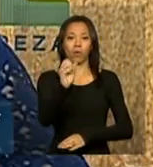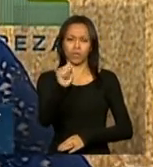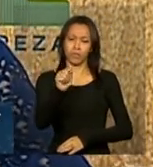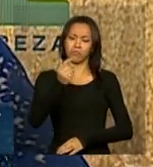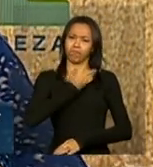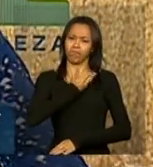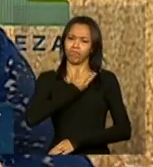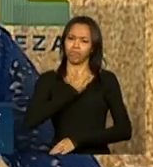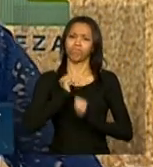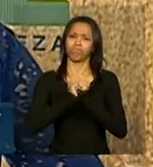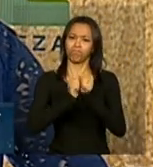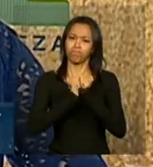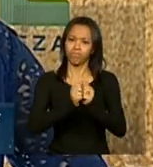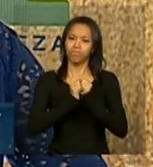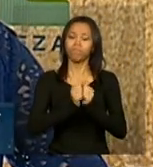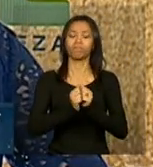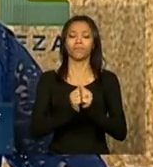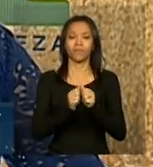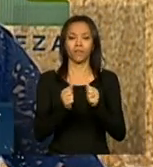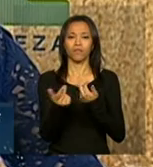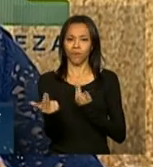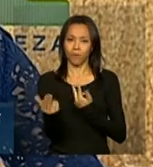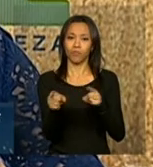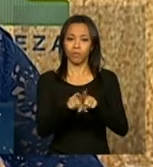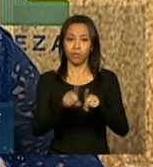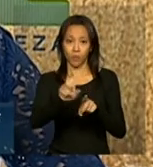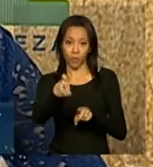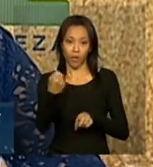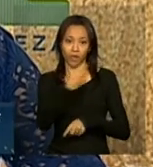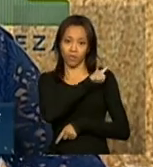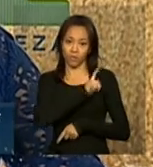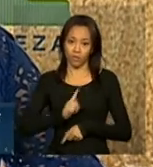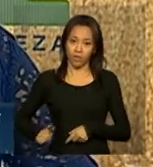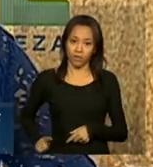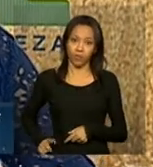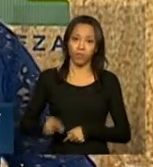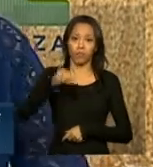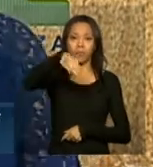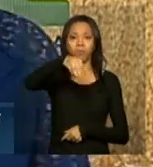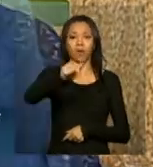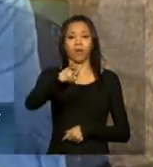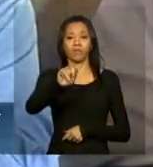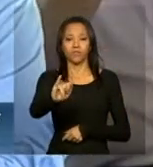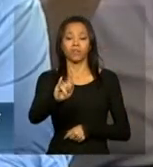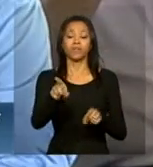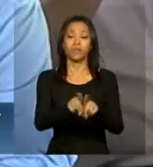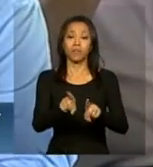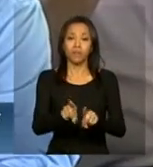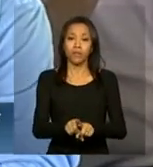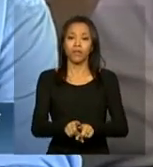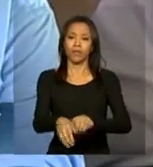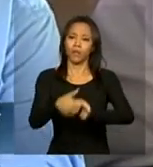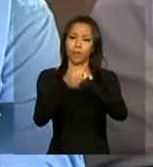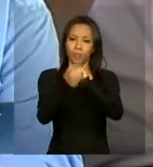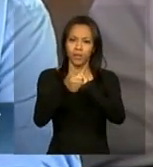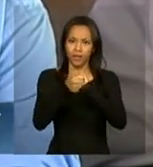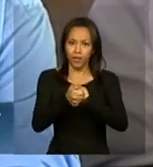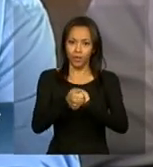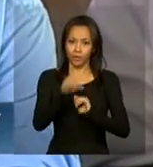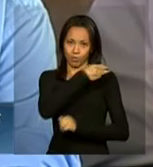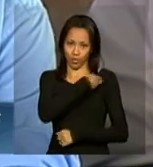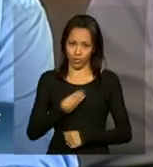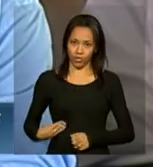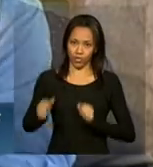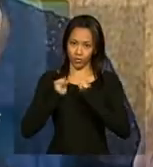parceiro, assim como foi o ex-governador Blairo Maggi. Cumprimentar os ministros que me